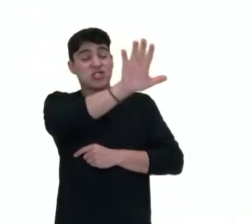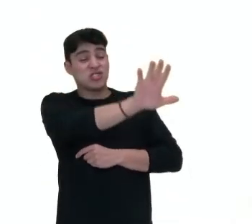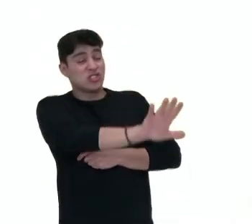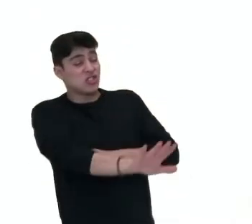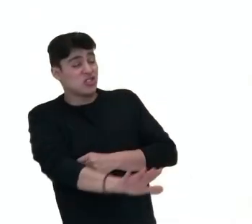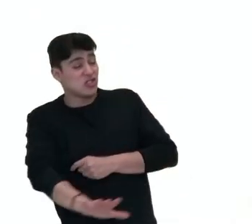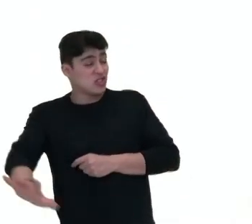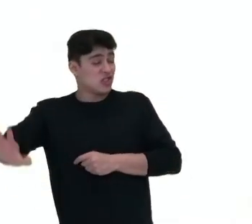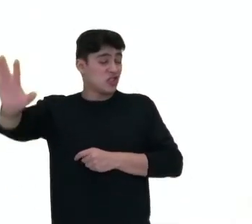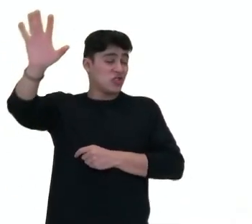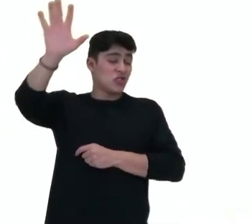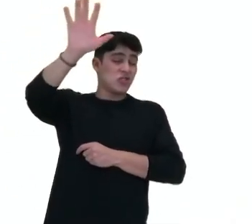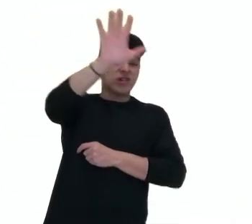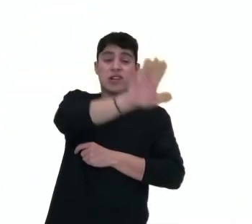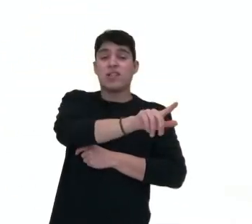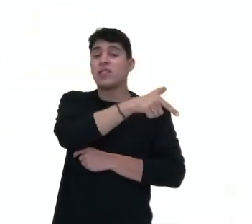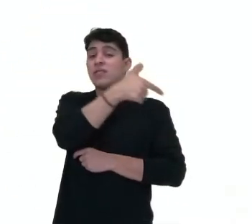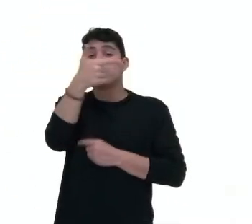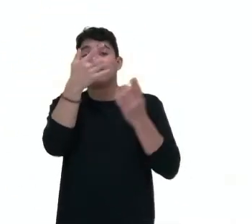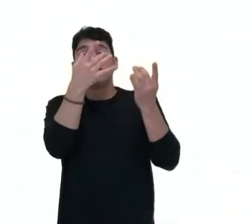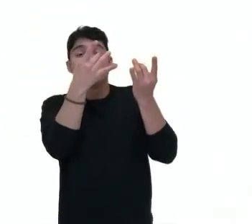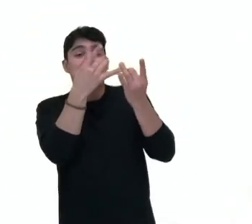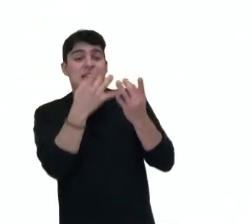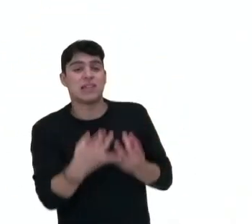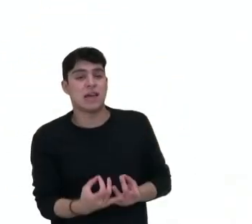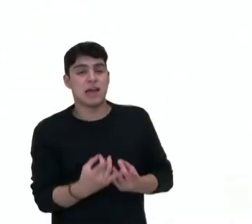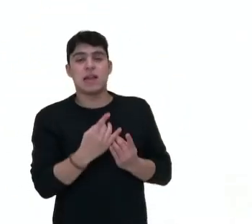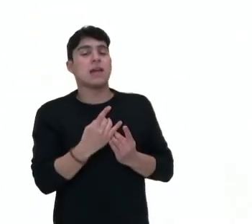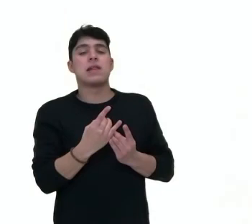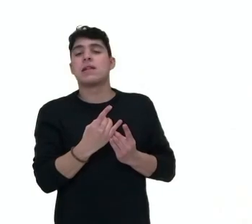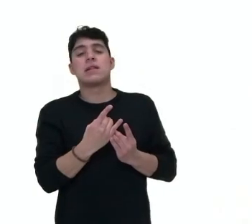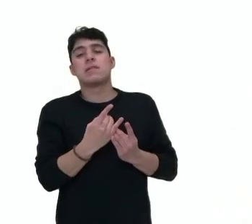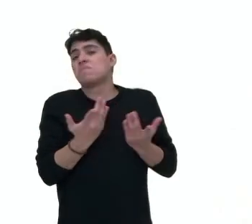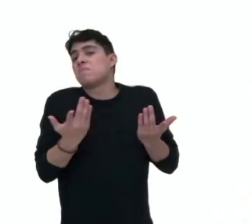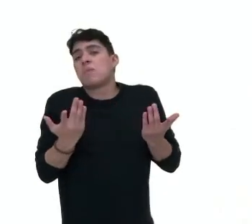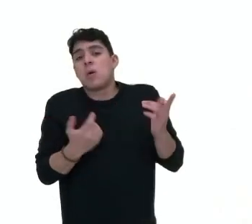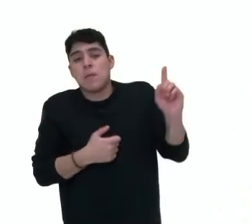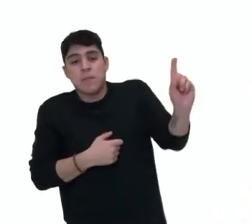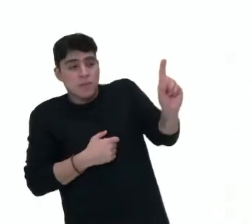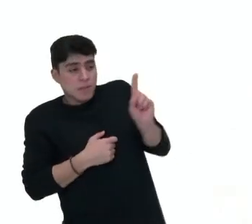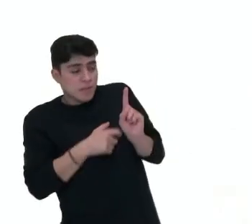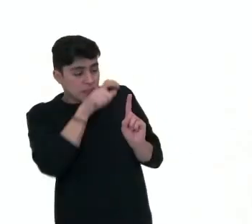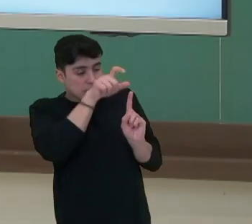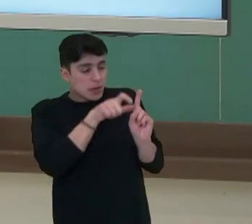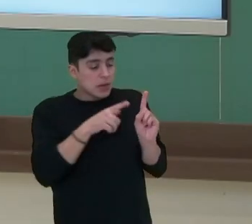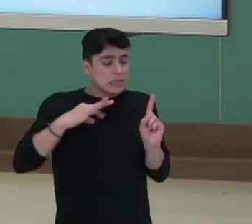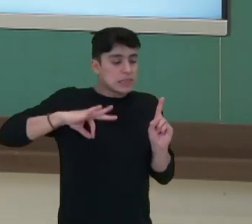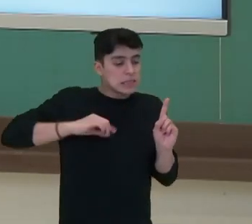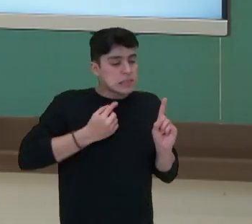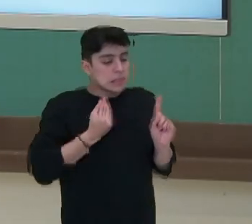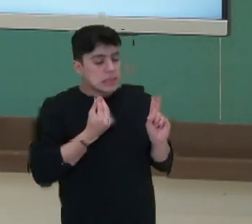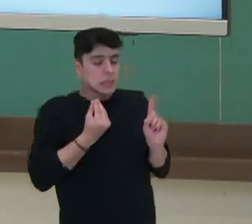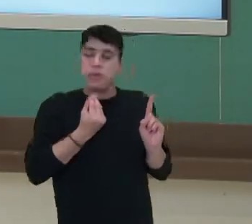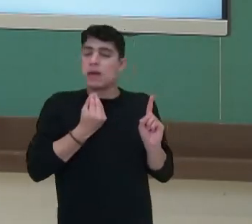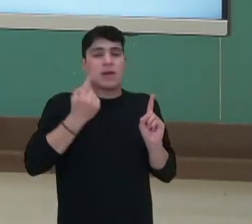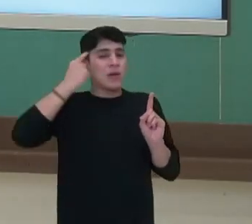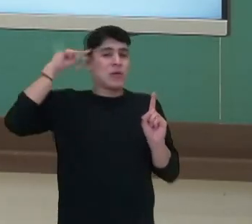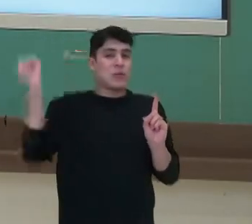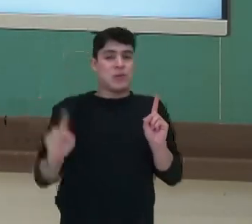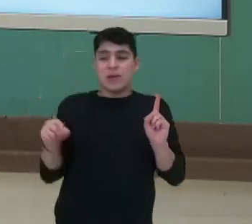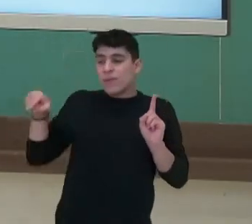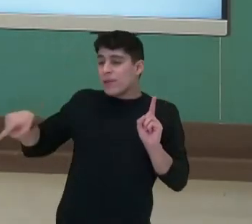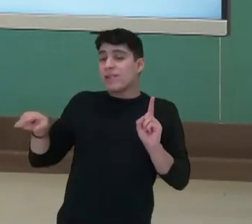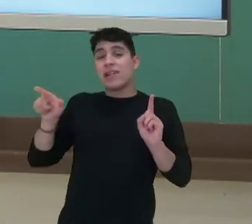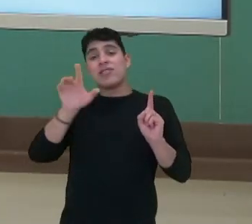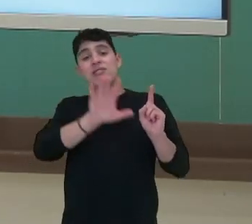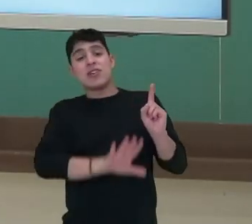dá detalhes sobre, por exemplo, a renda de uma pessoa especificamente, porque ele pega uma média. Então, essa é a situação. Uma